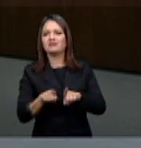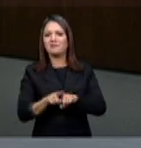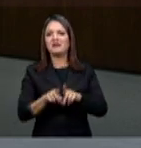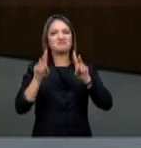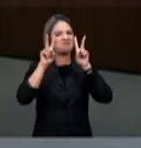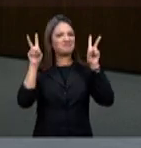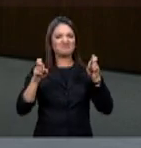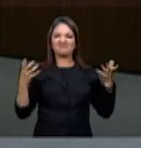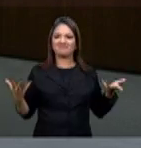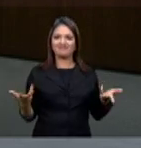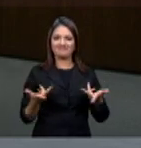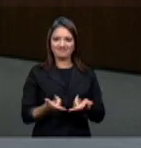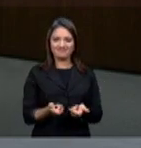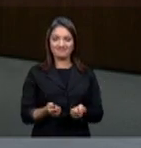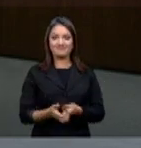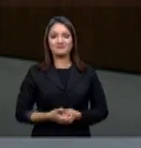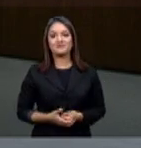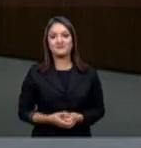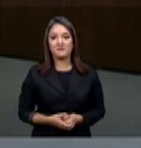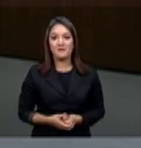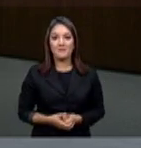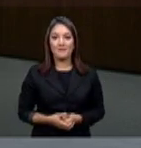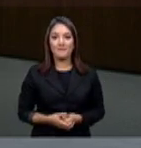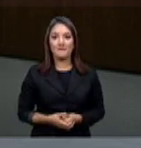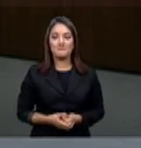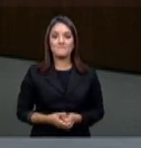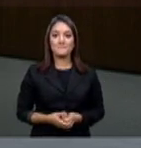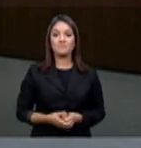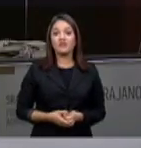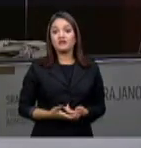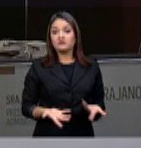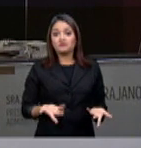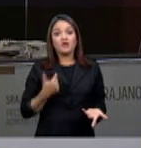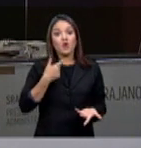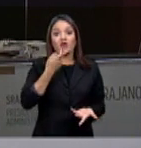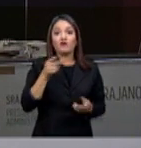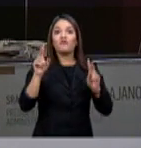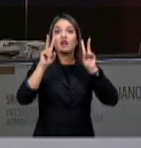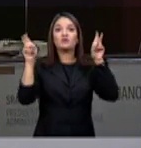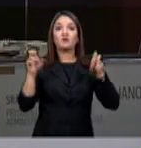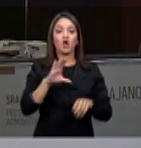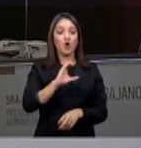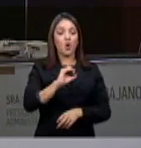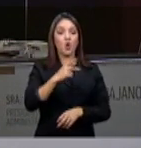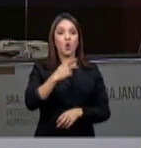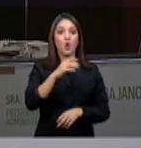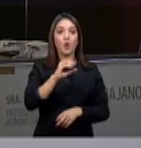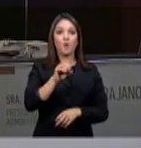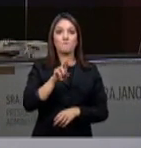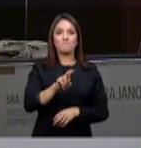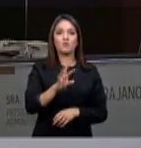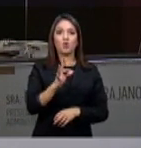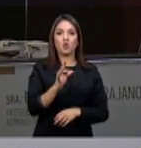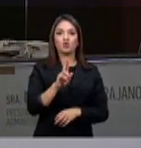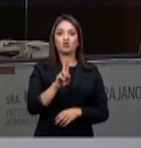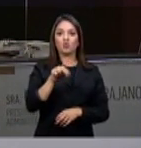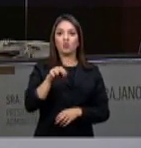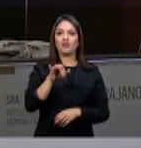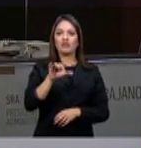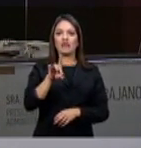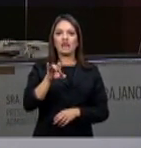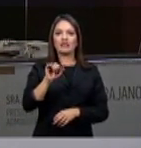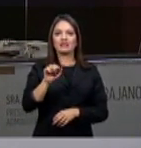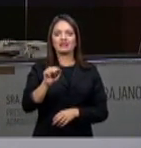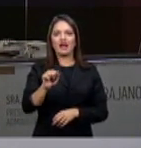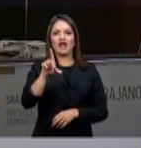muito pertinente eu prefiro entrar falando um pouco de oportunidades a coisa que eu mais tenho aprendido e que